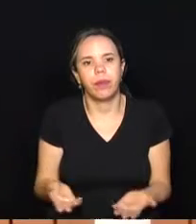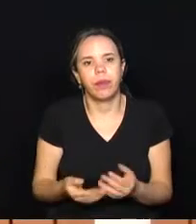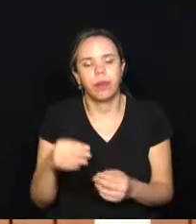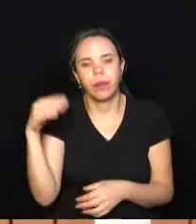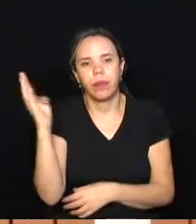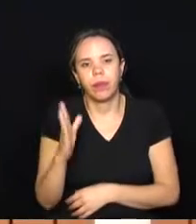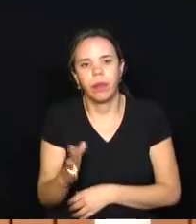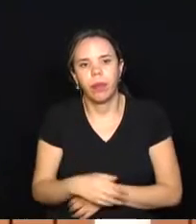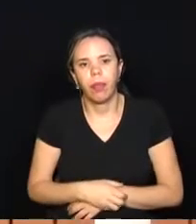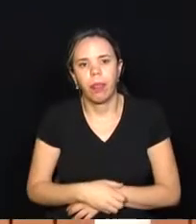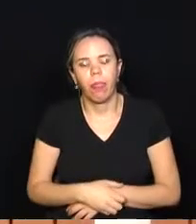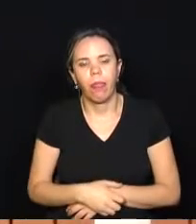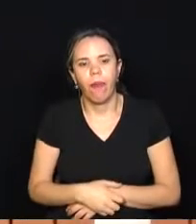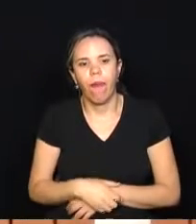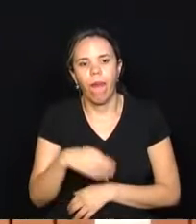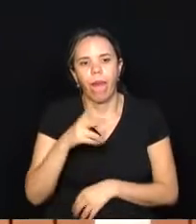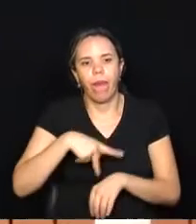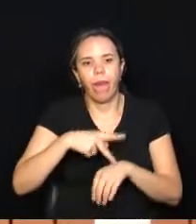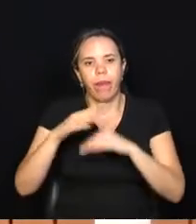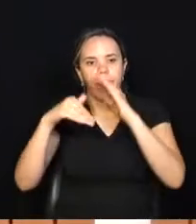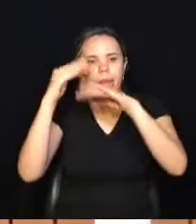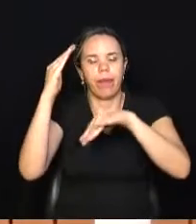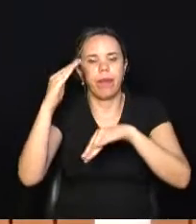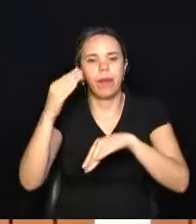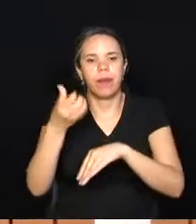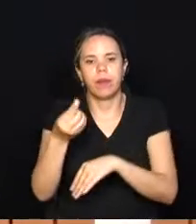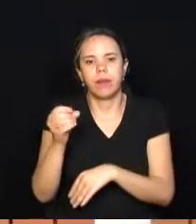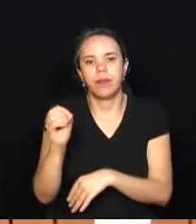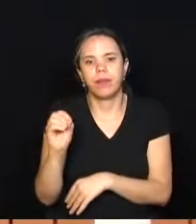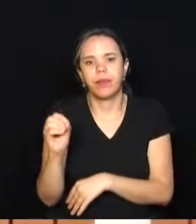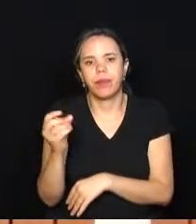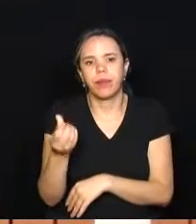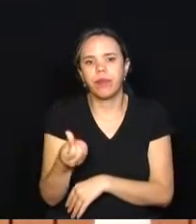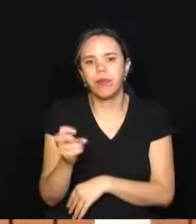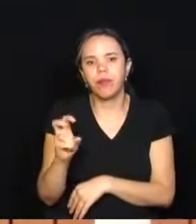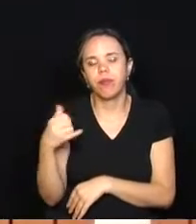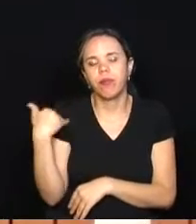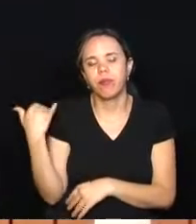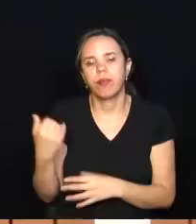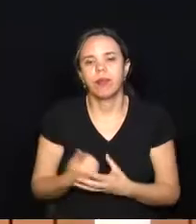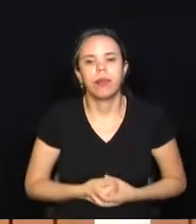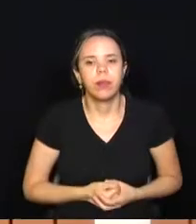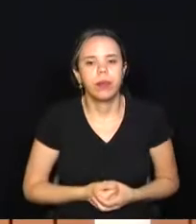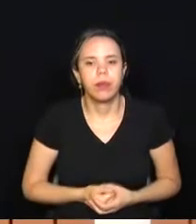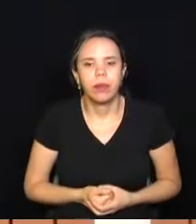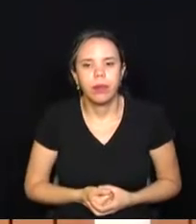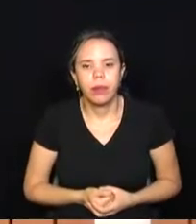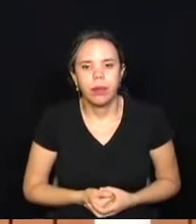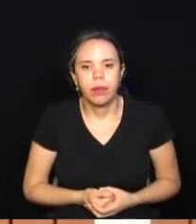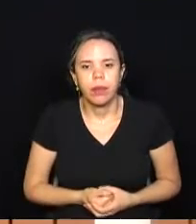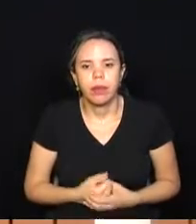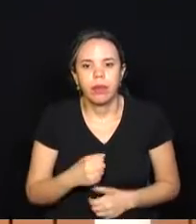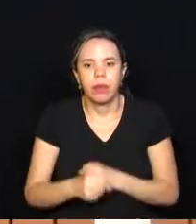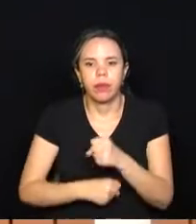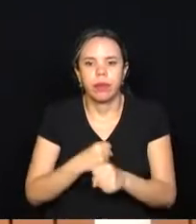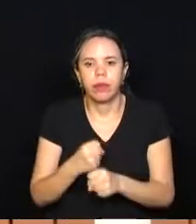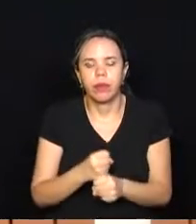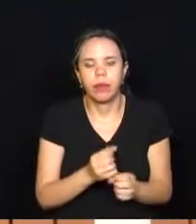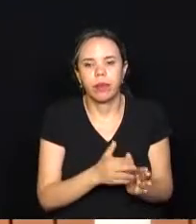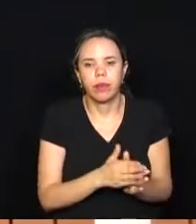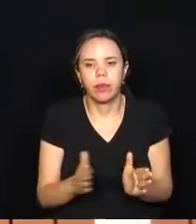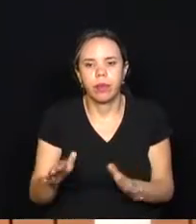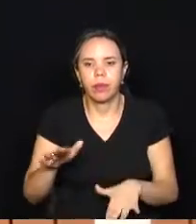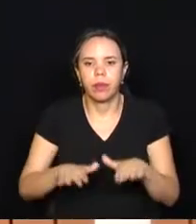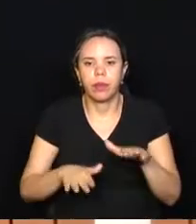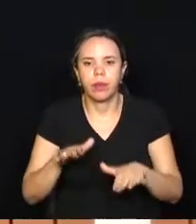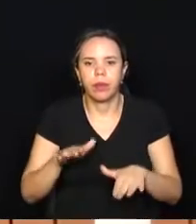Brasil, em países mais desenvolvidos a partir dos 65 anos. Então, com isso, cada ano que passa,